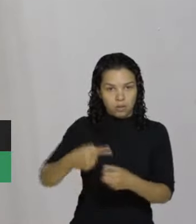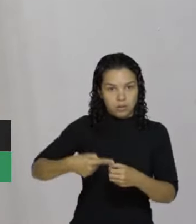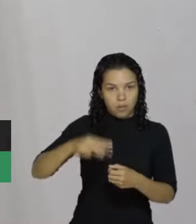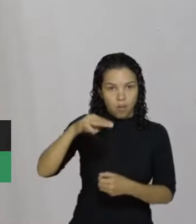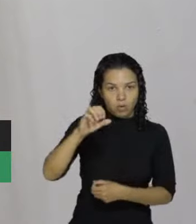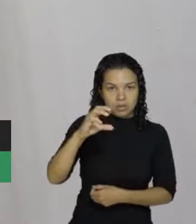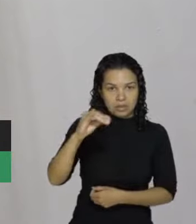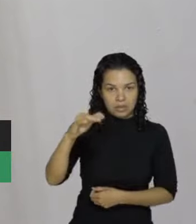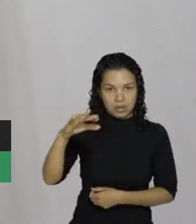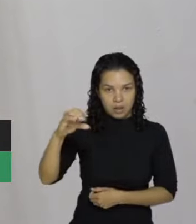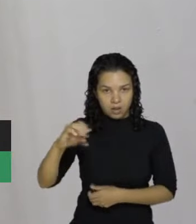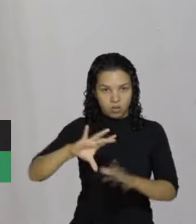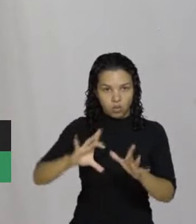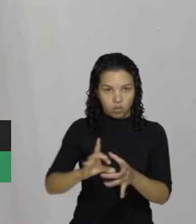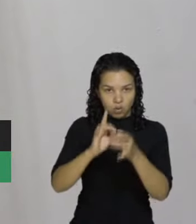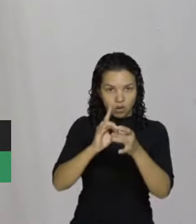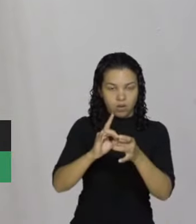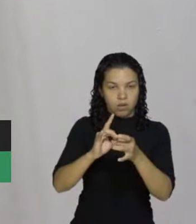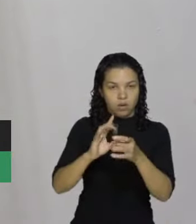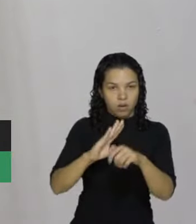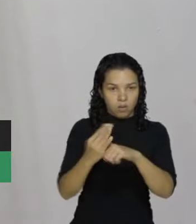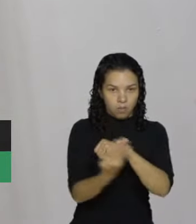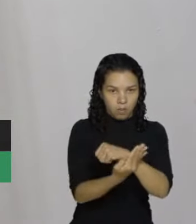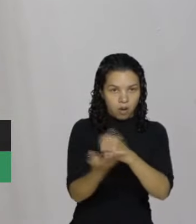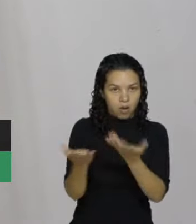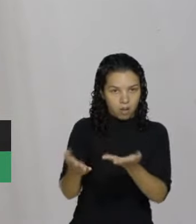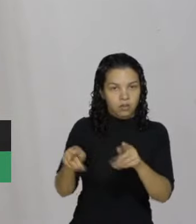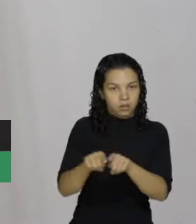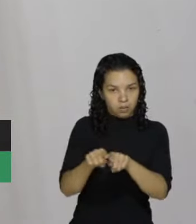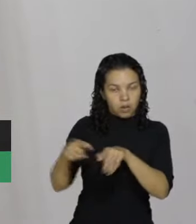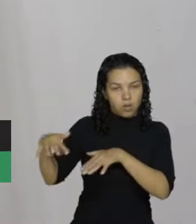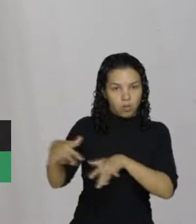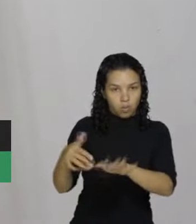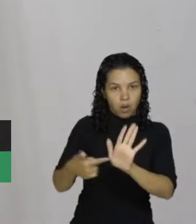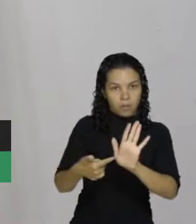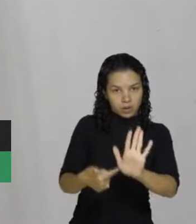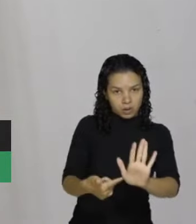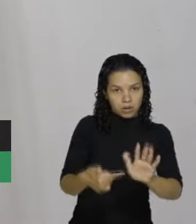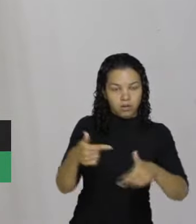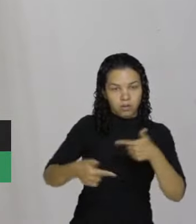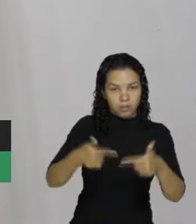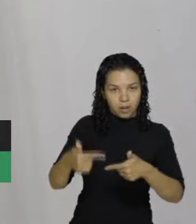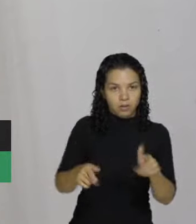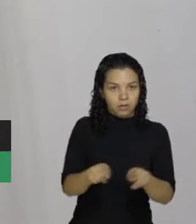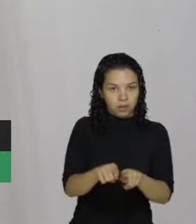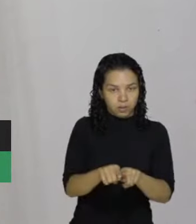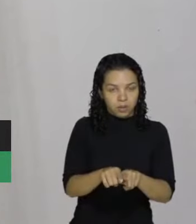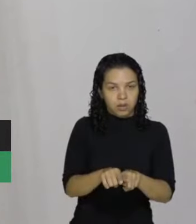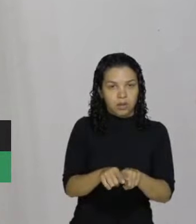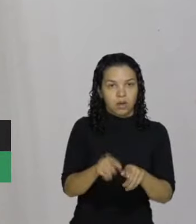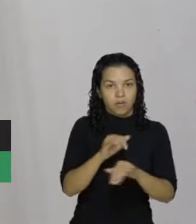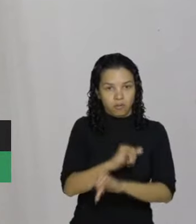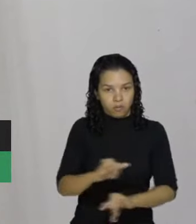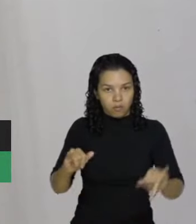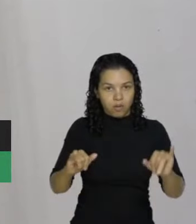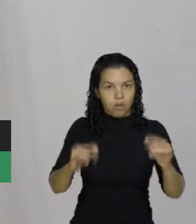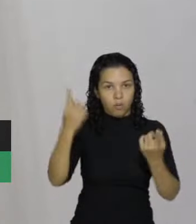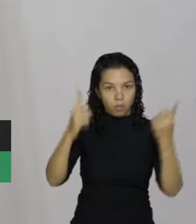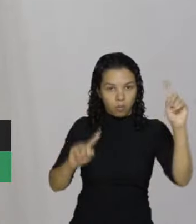do Norte também desfilou, apresentando a sua atividade. E quero dizer que o carnaval, ele é